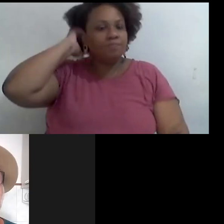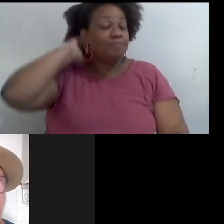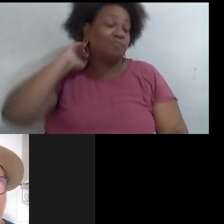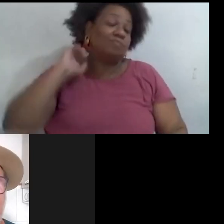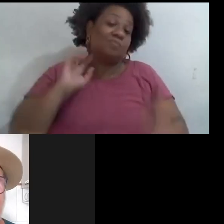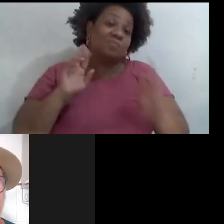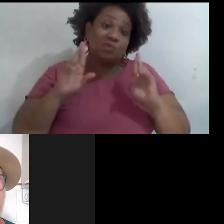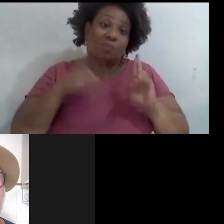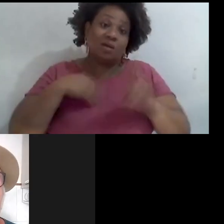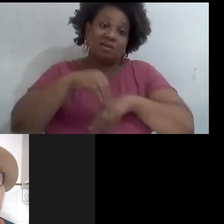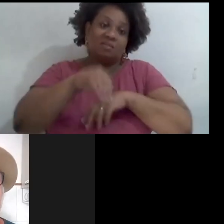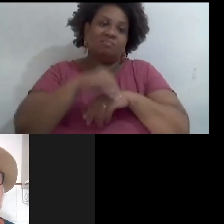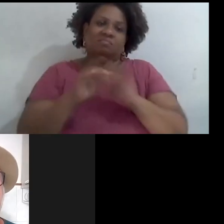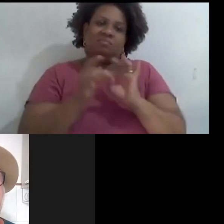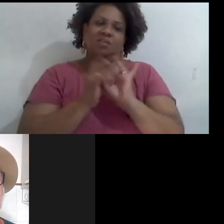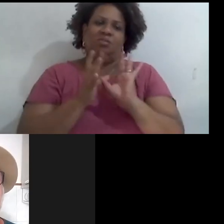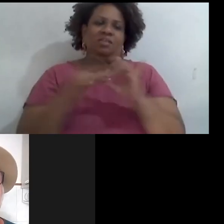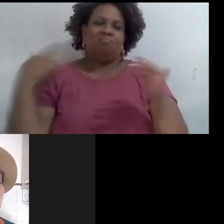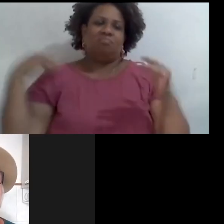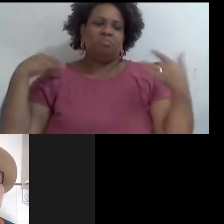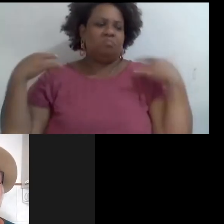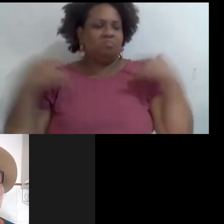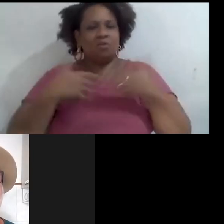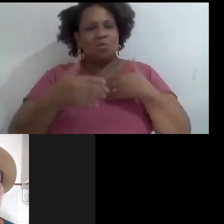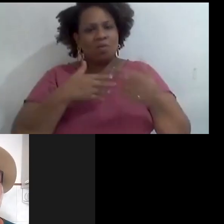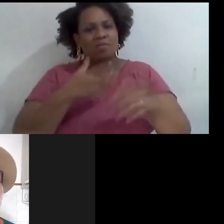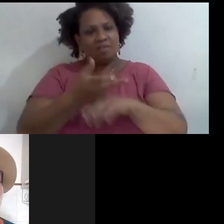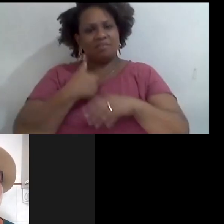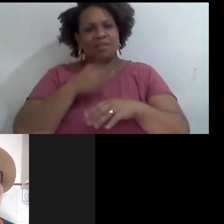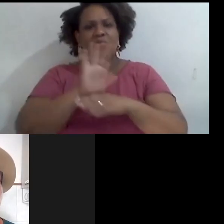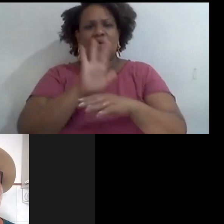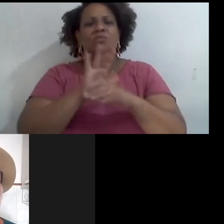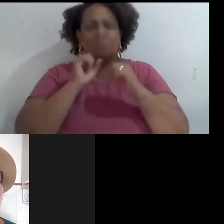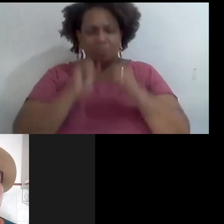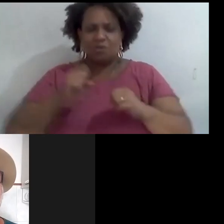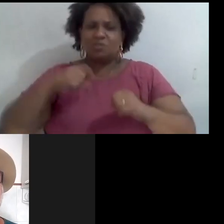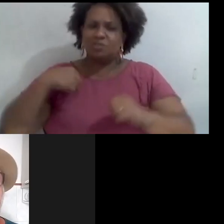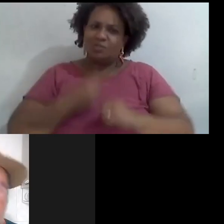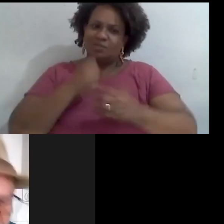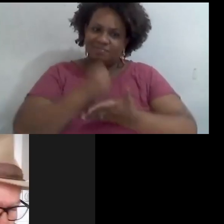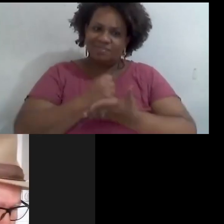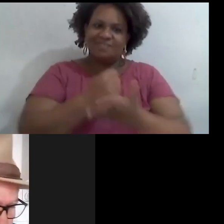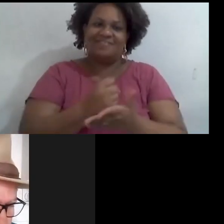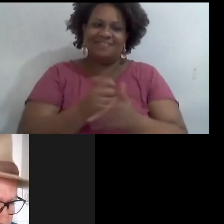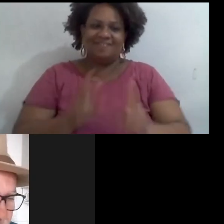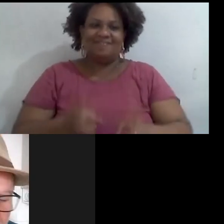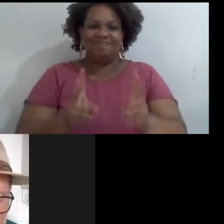e estou aqui à disposição de vocês também para ajudar, viu, secretário? Pode contar conosco, que a gente está aqui